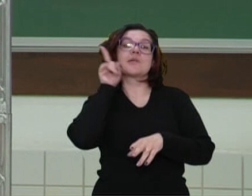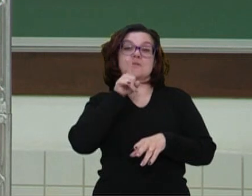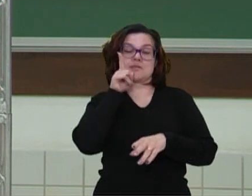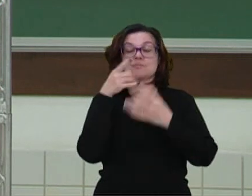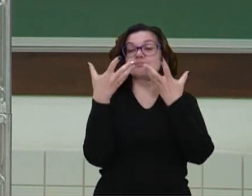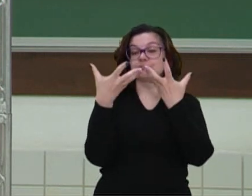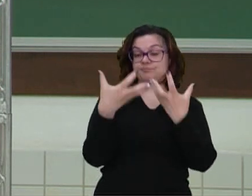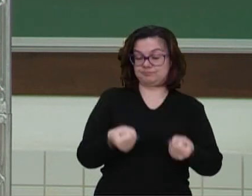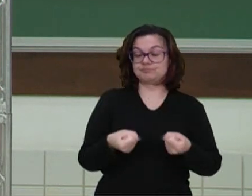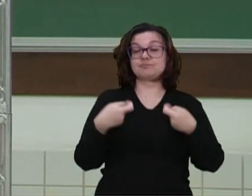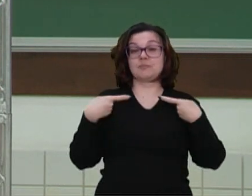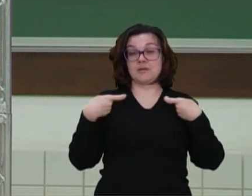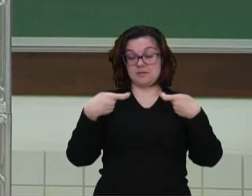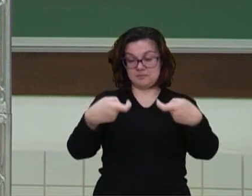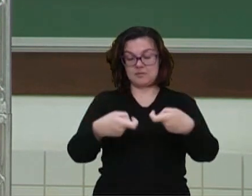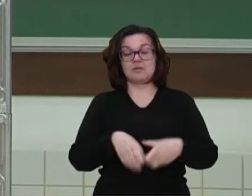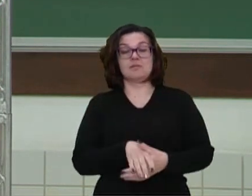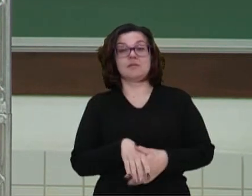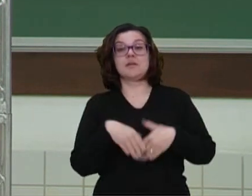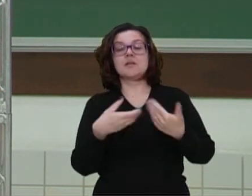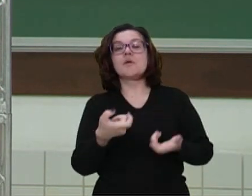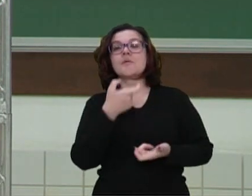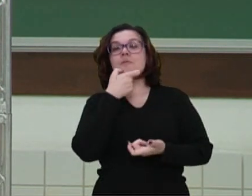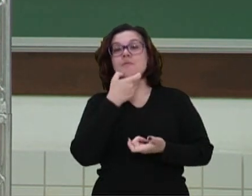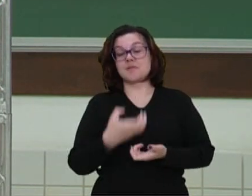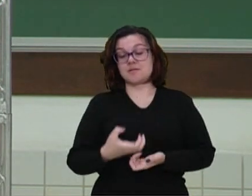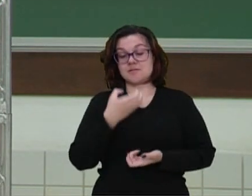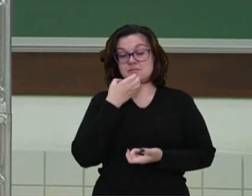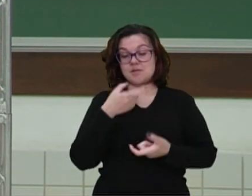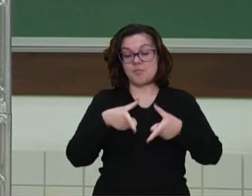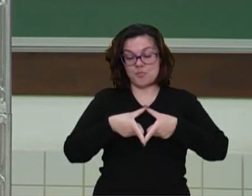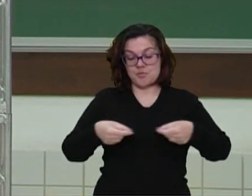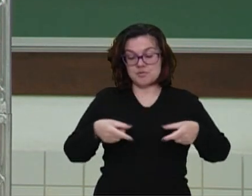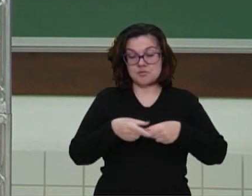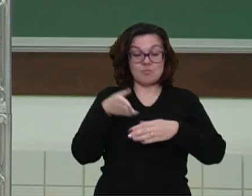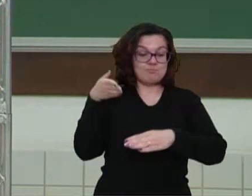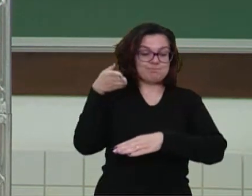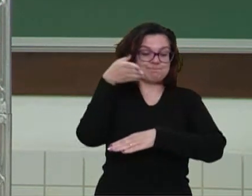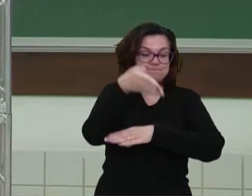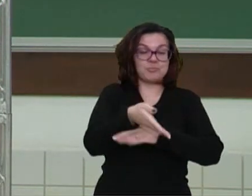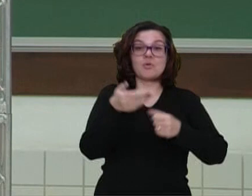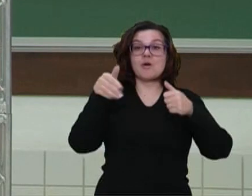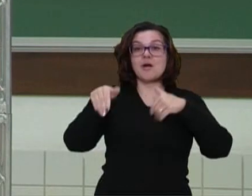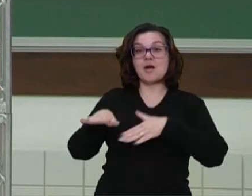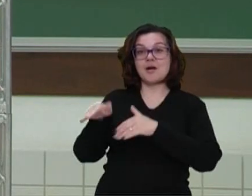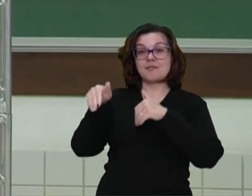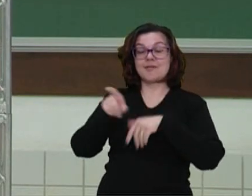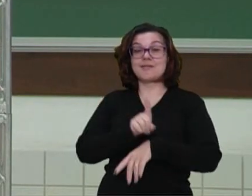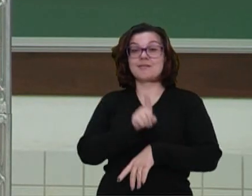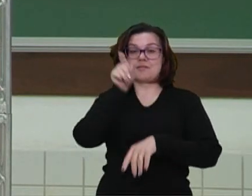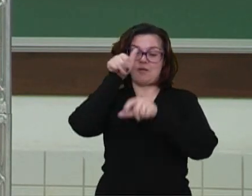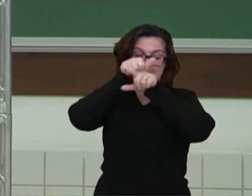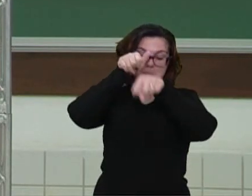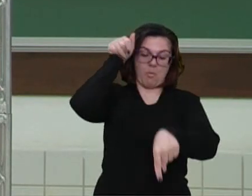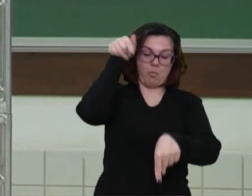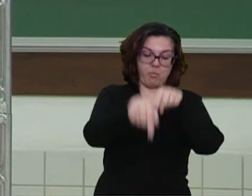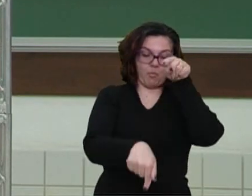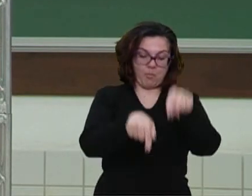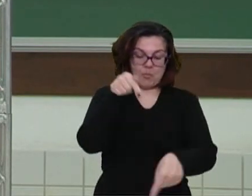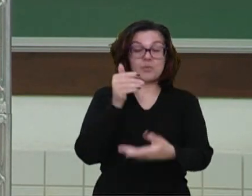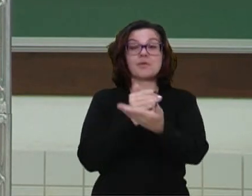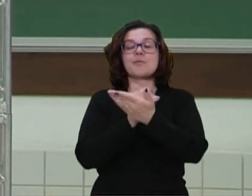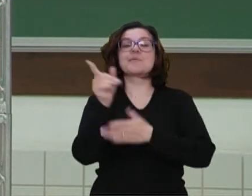guerra, quando, em dezembro, os japoneses atacam aquela base americana no Havaí, a base de Pearl Harbor. Então, 2